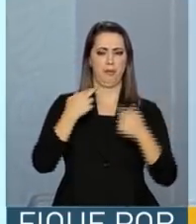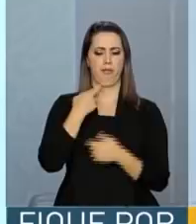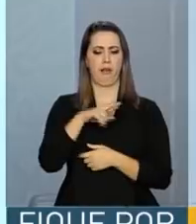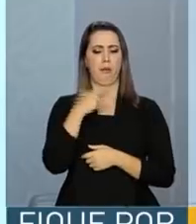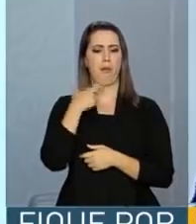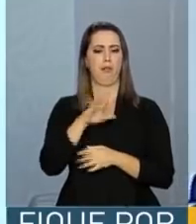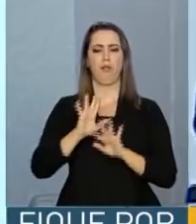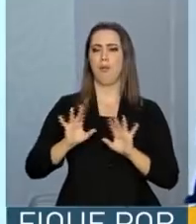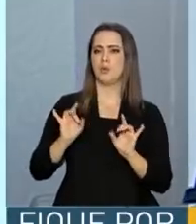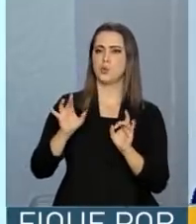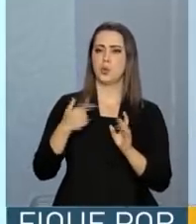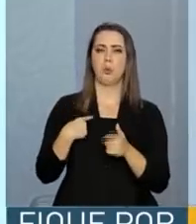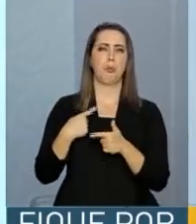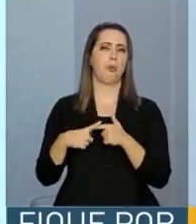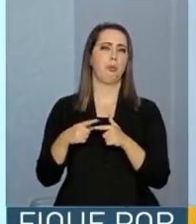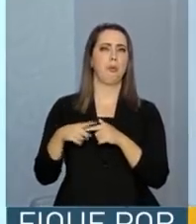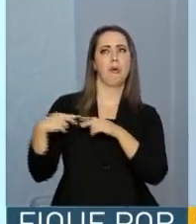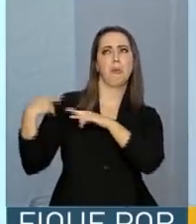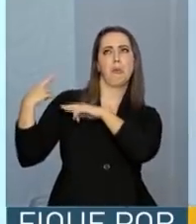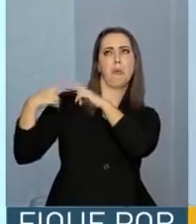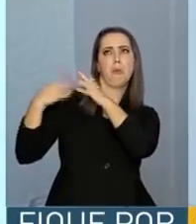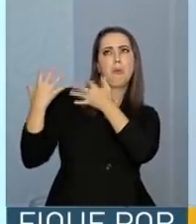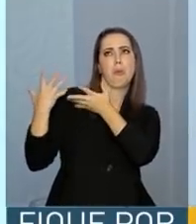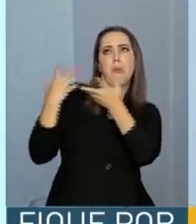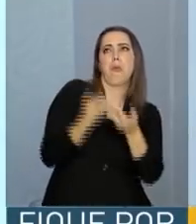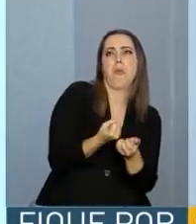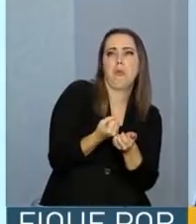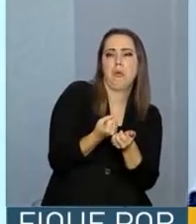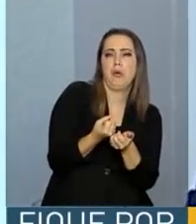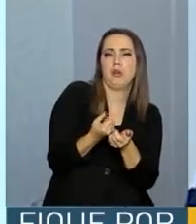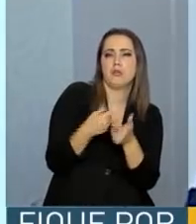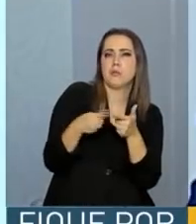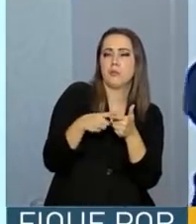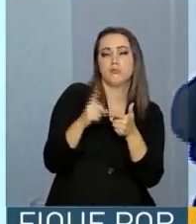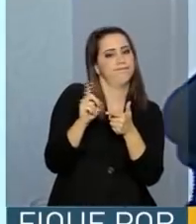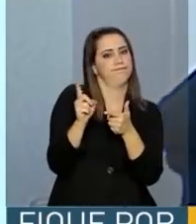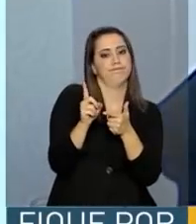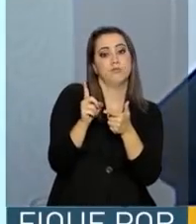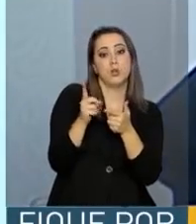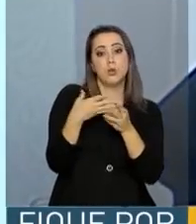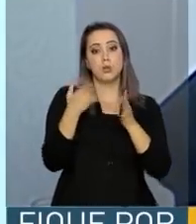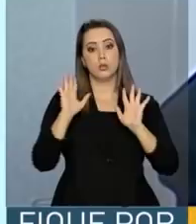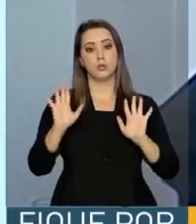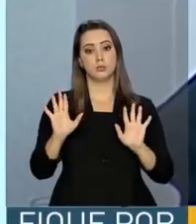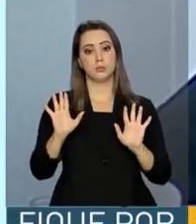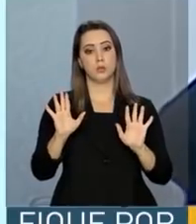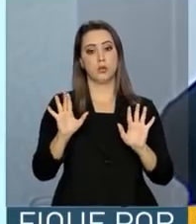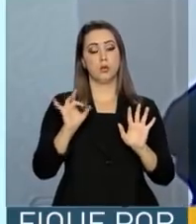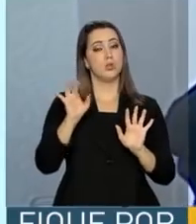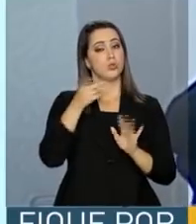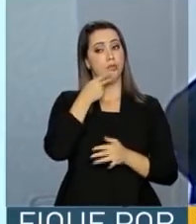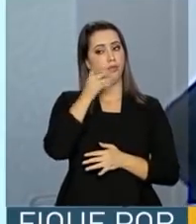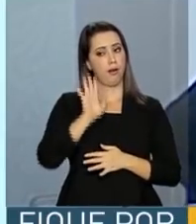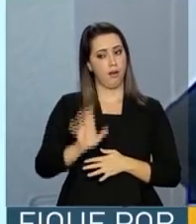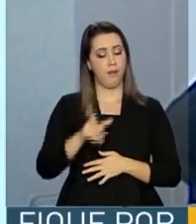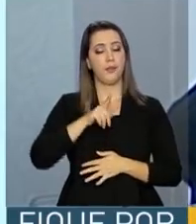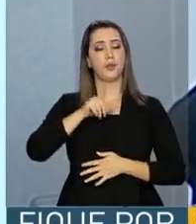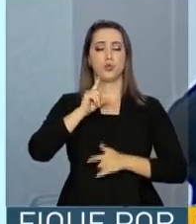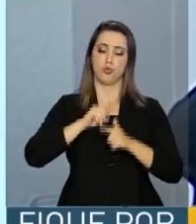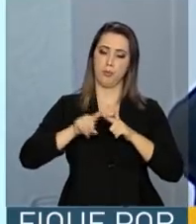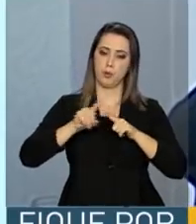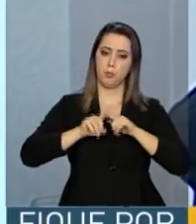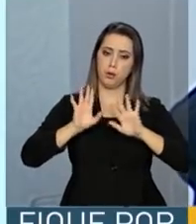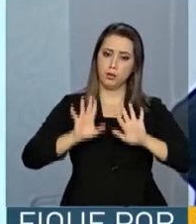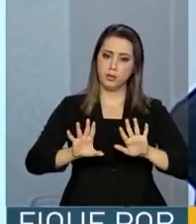há porque temos uma herança maldita não não fizemos isso contávamos apenas que a via não é